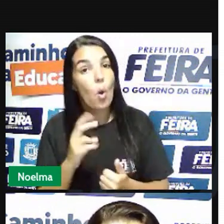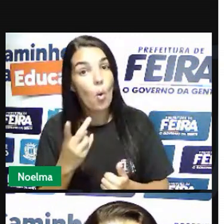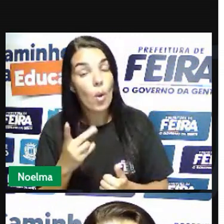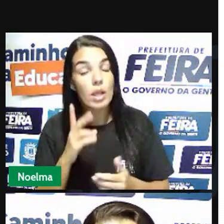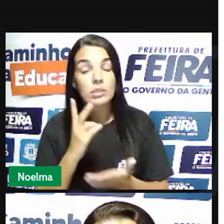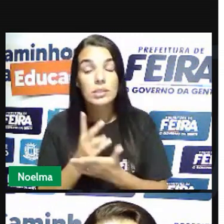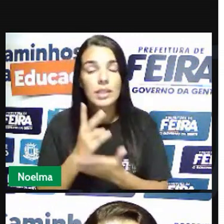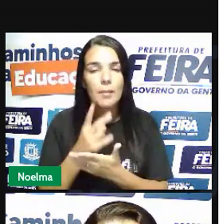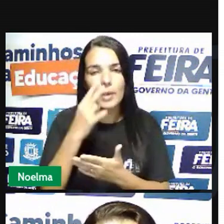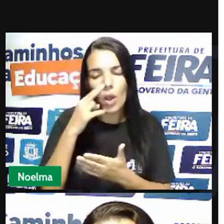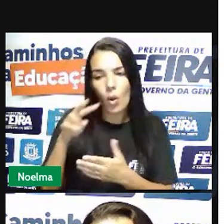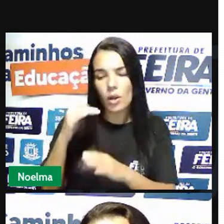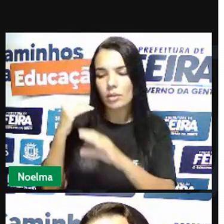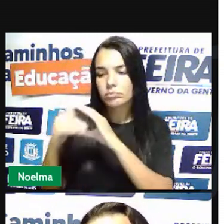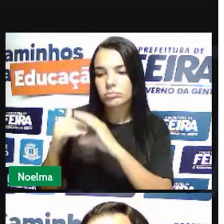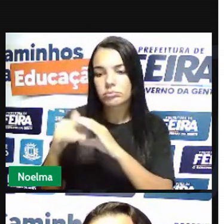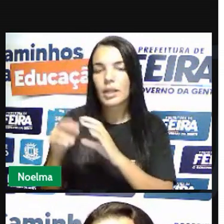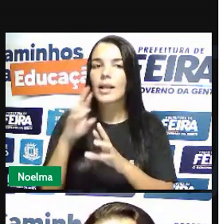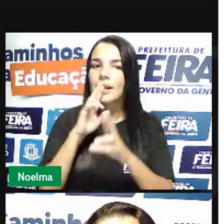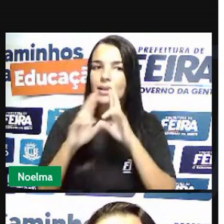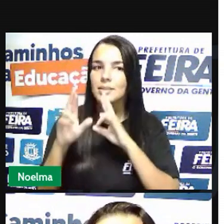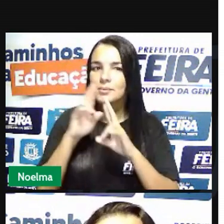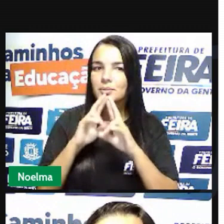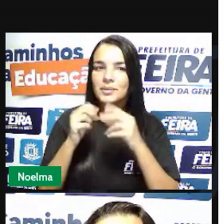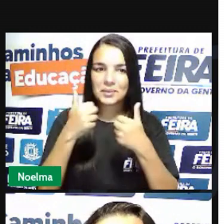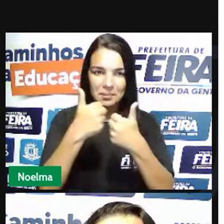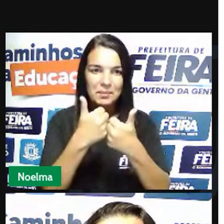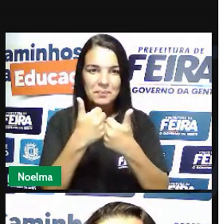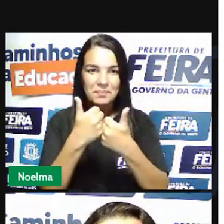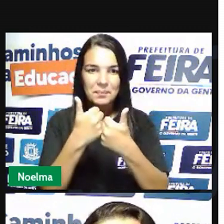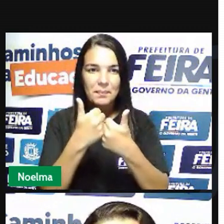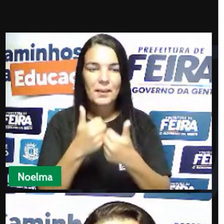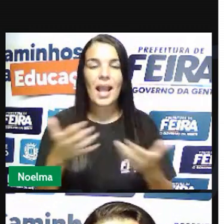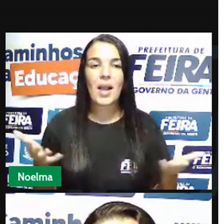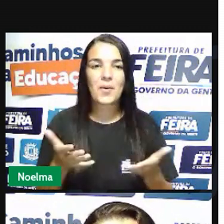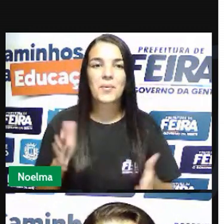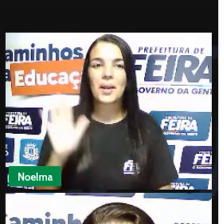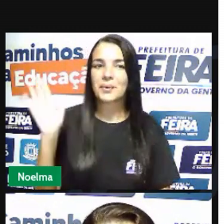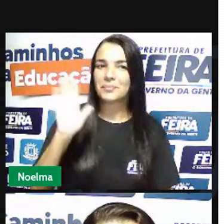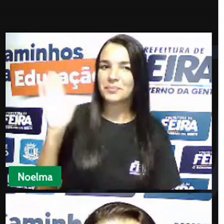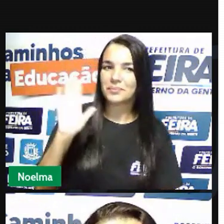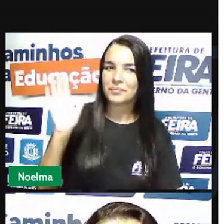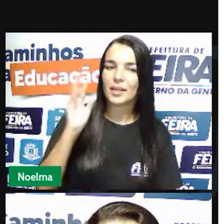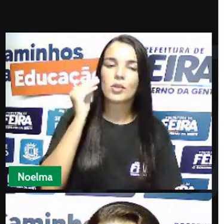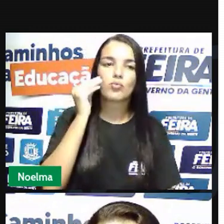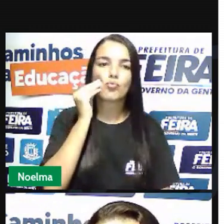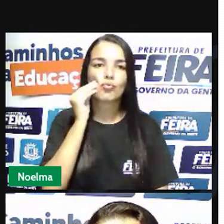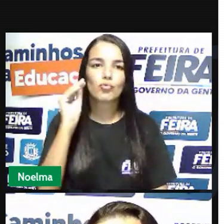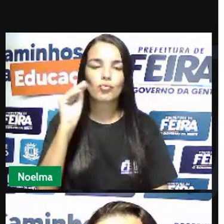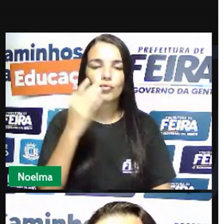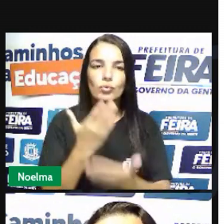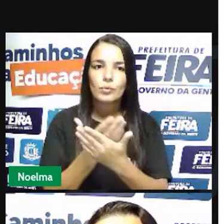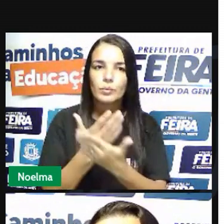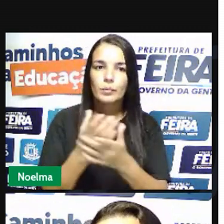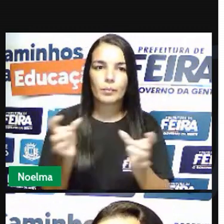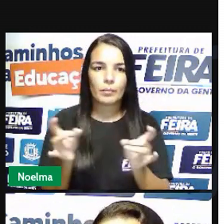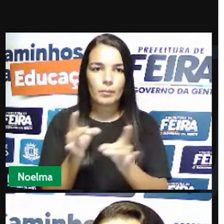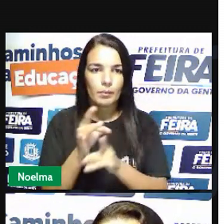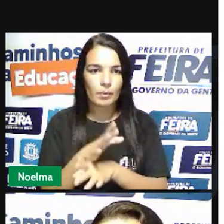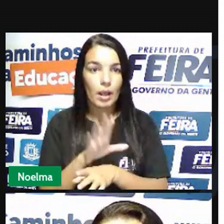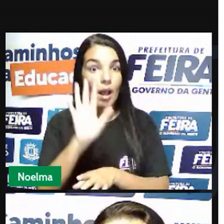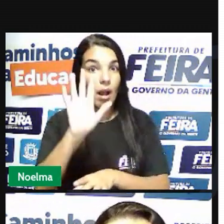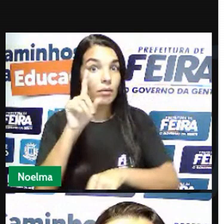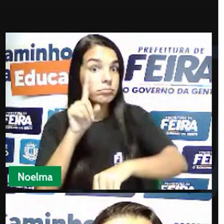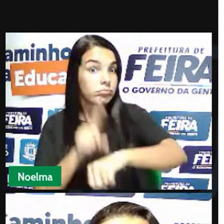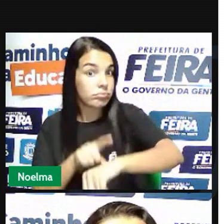dá uma passadinha lá e pode responder lá mesmo para vocês, tá bem? A Pro vai ficando por aqui, nossa aula se encerra. E daqui